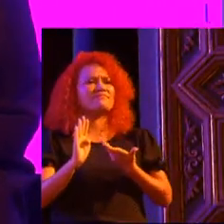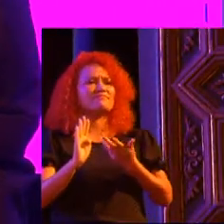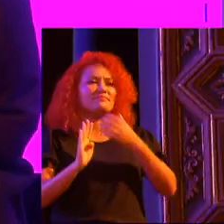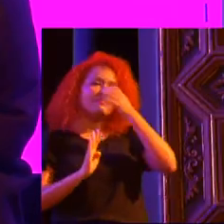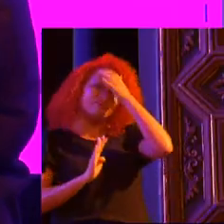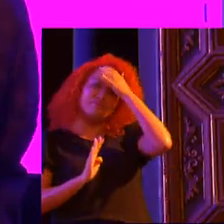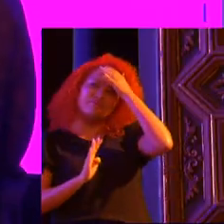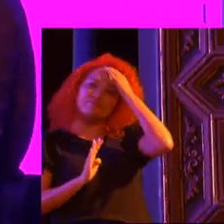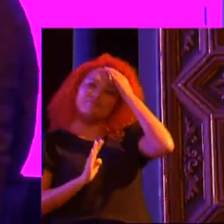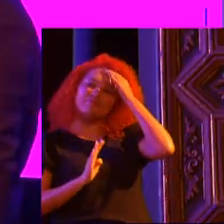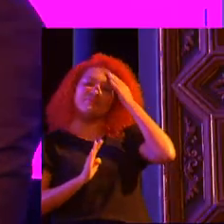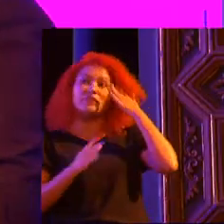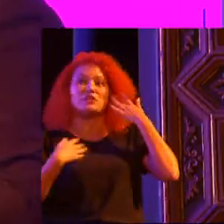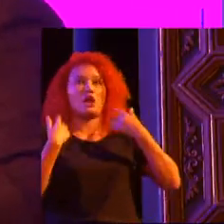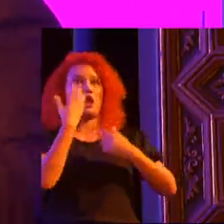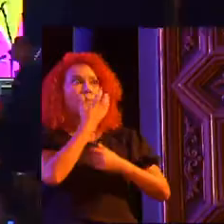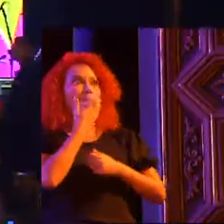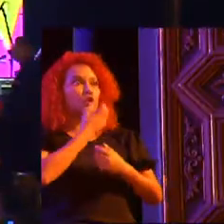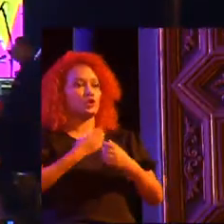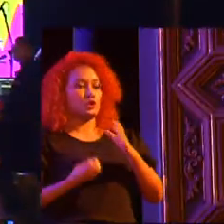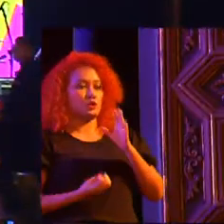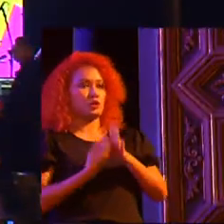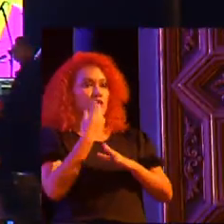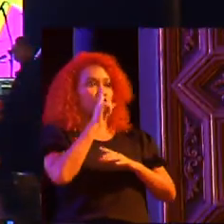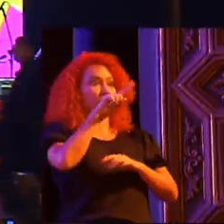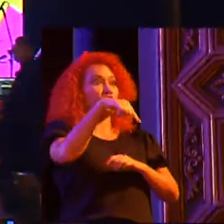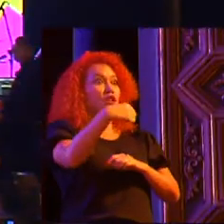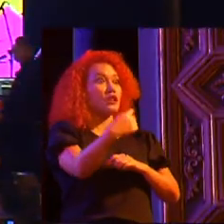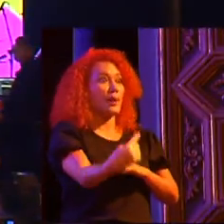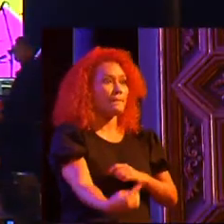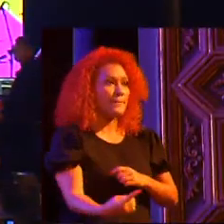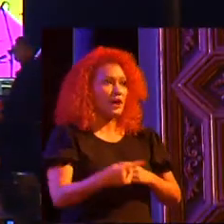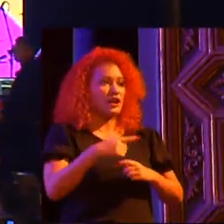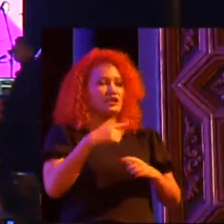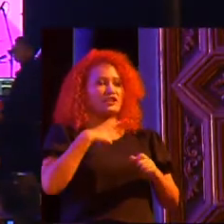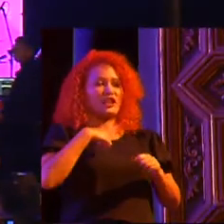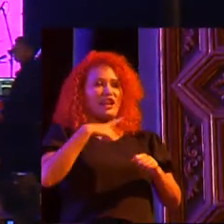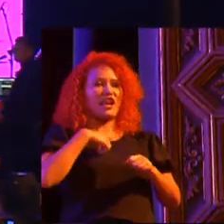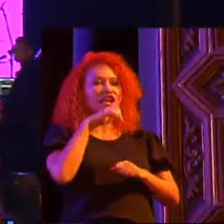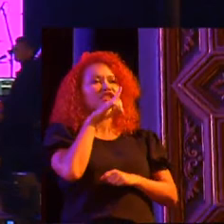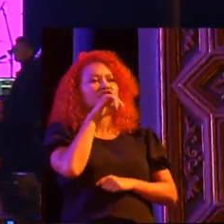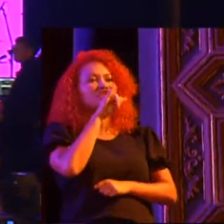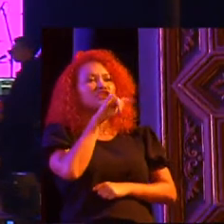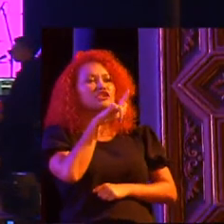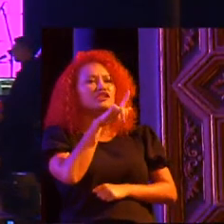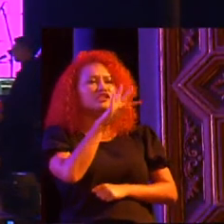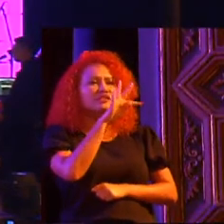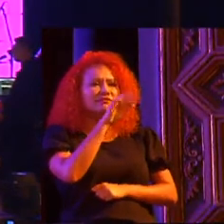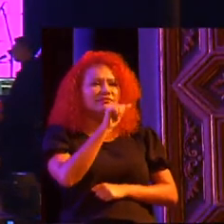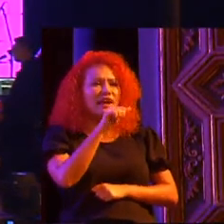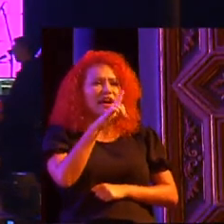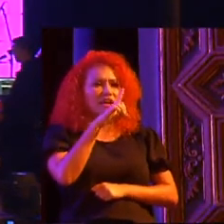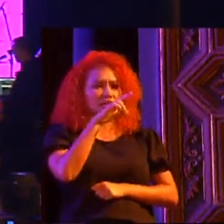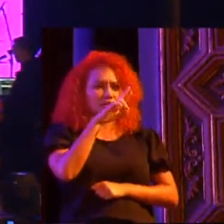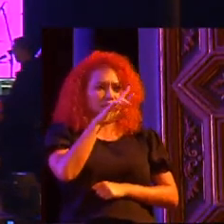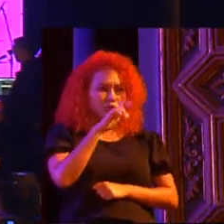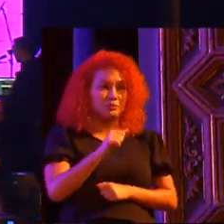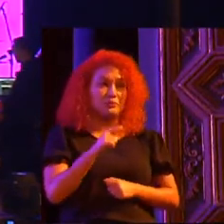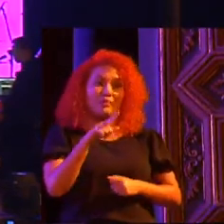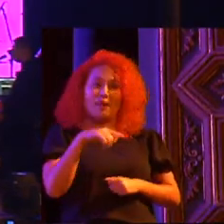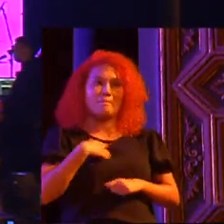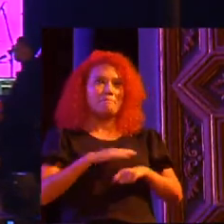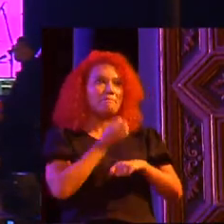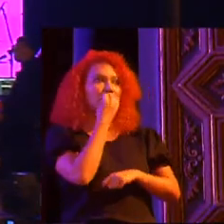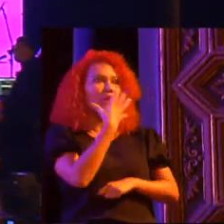Nas escritas está posto que é a música produzida no Brasil depois da ditadura. Se assim for, é tudo, né? Tá certo?